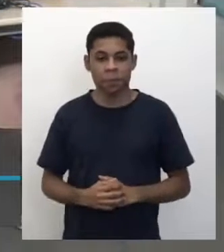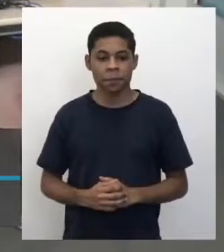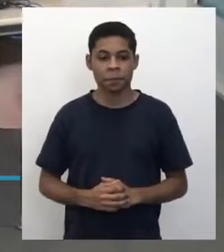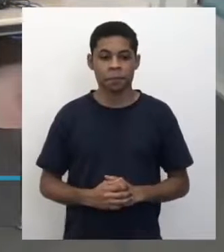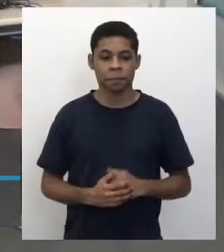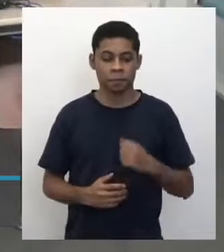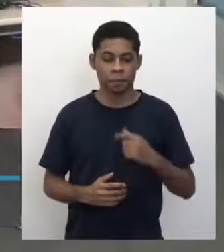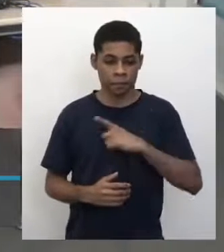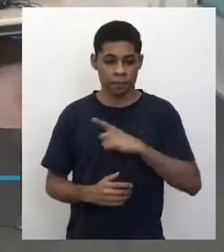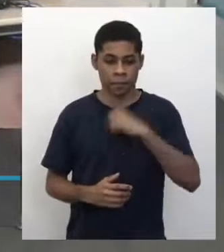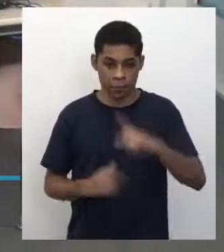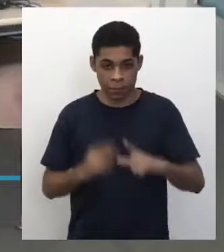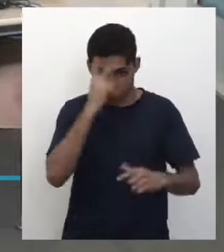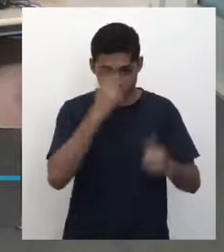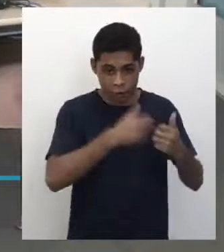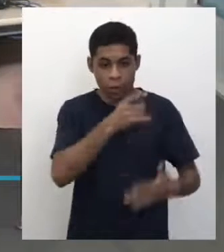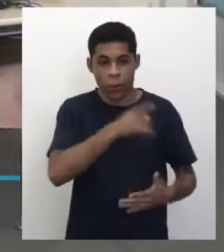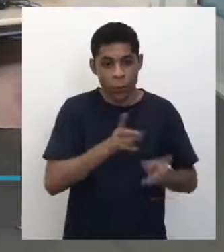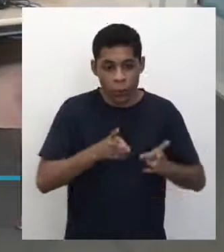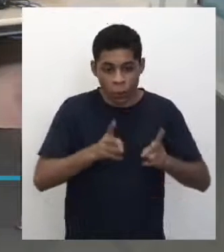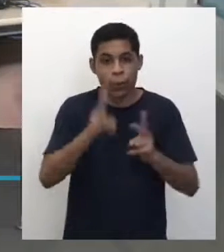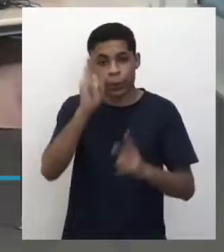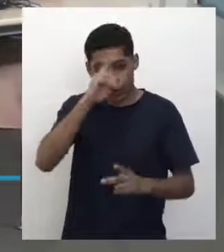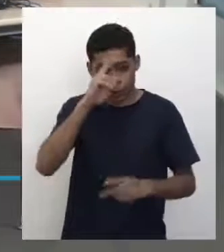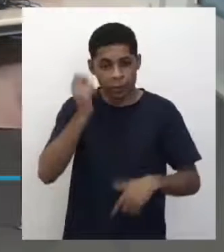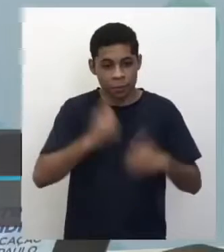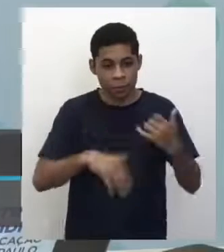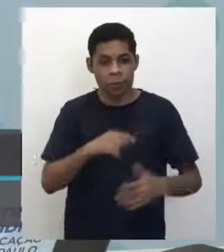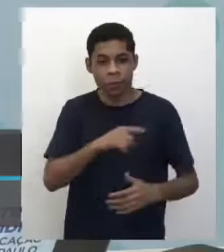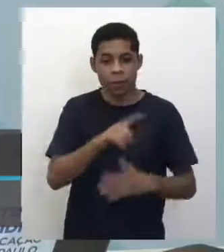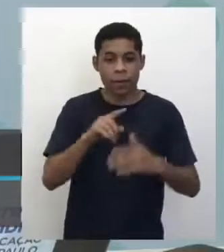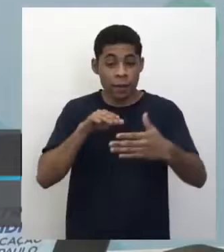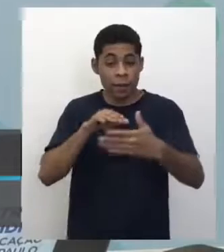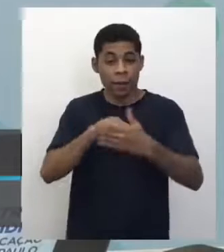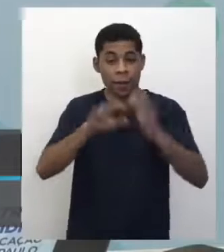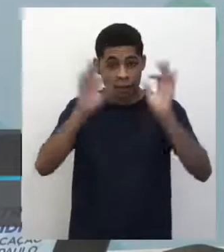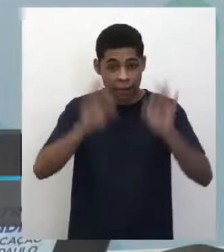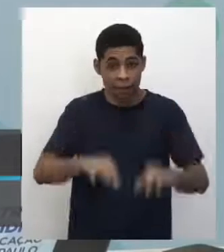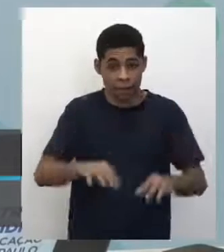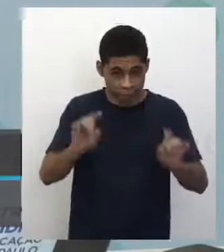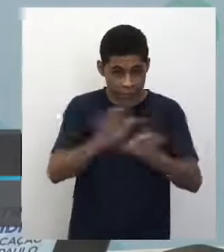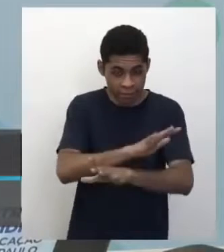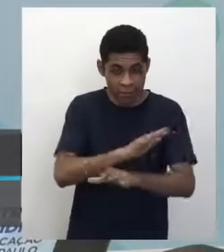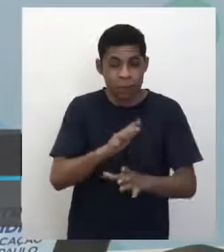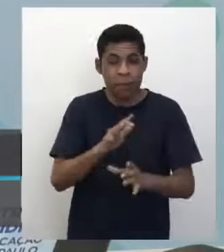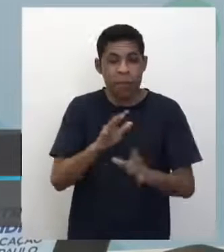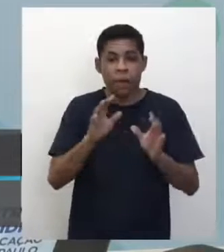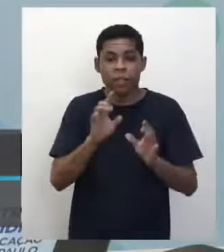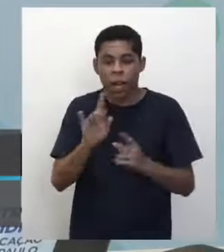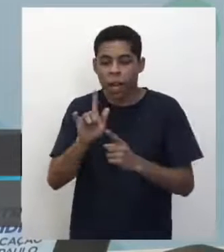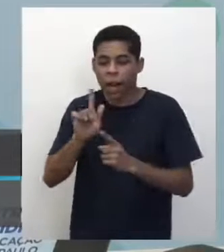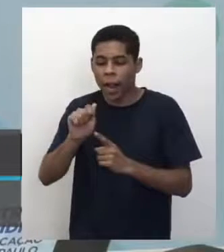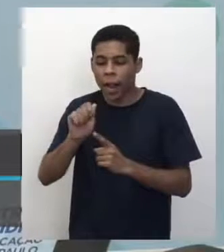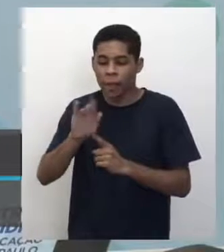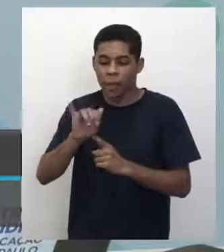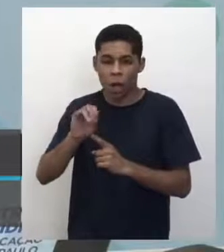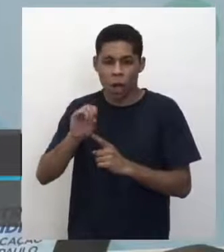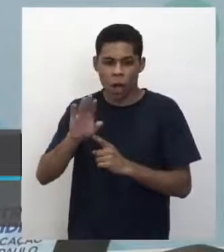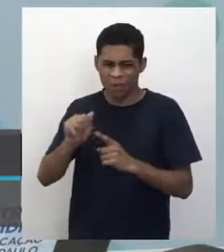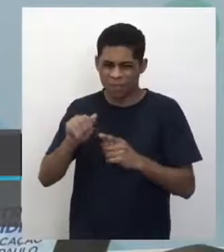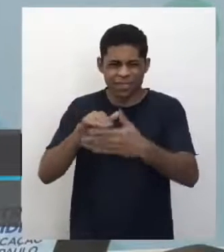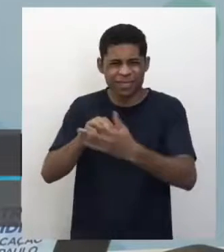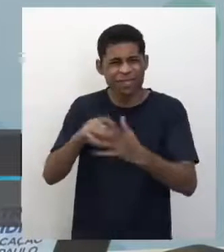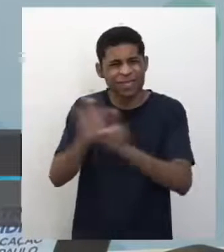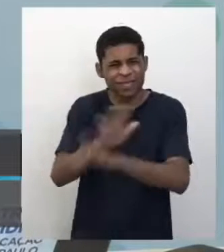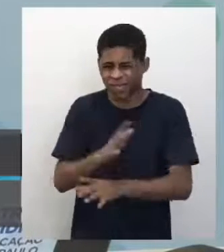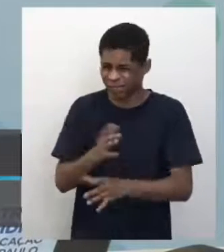Nós temos aqui algumas pessoas, elas continuaram a história pra gente ter um final feliz, além da Gabiroba. Daquela Gabiroba que apareceu na